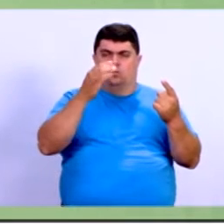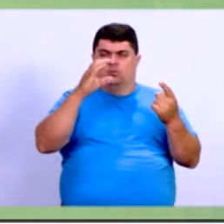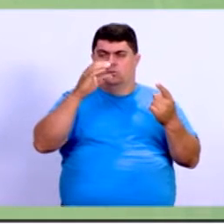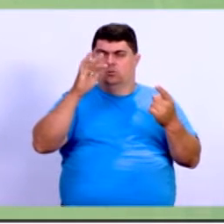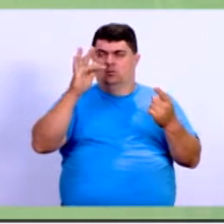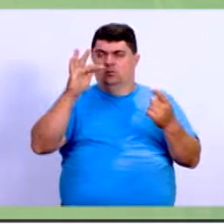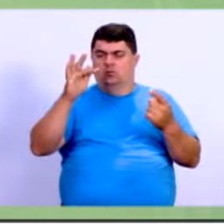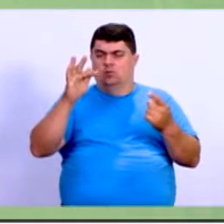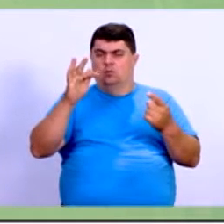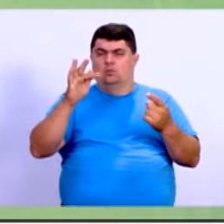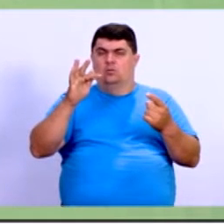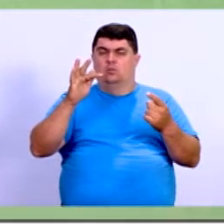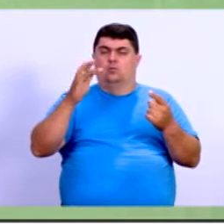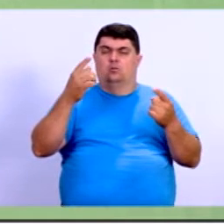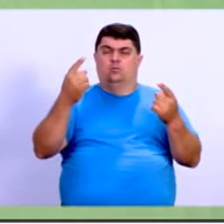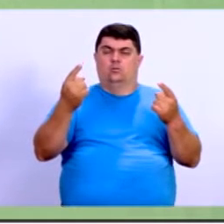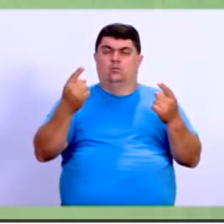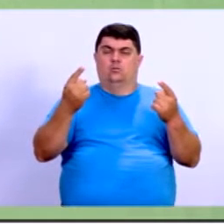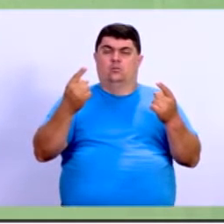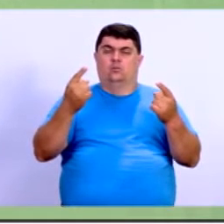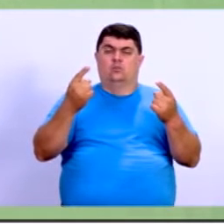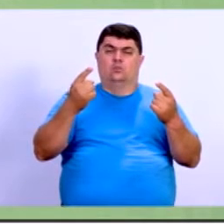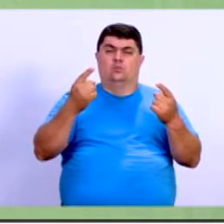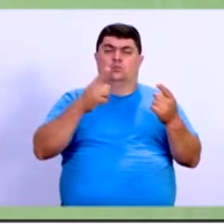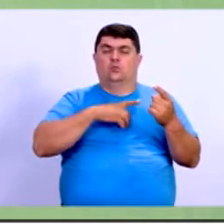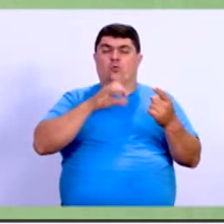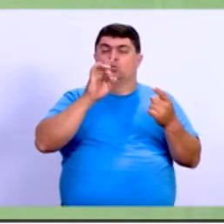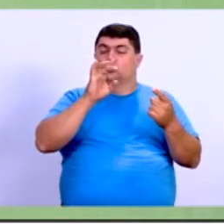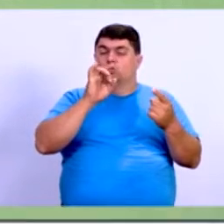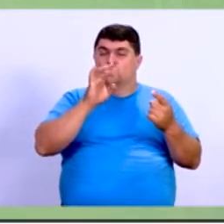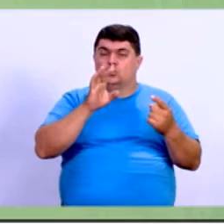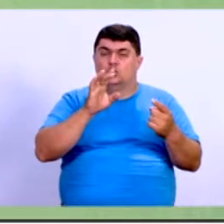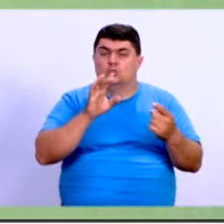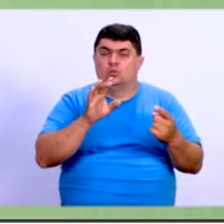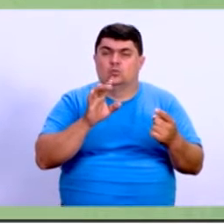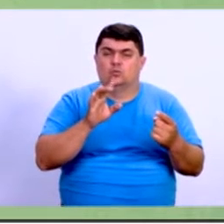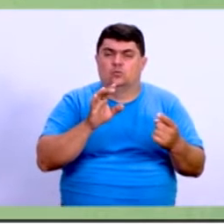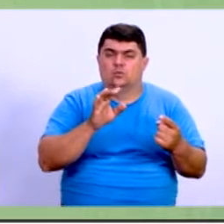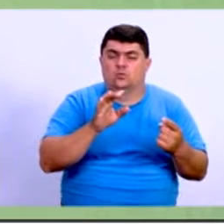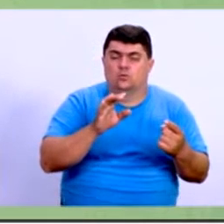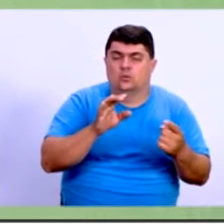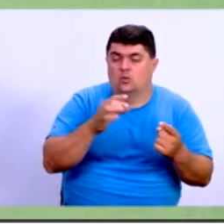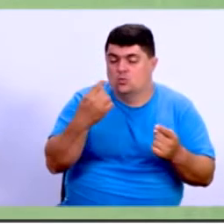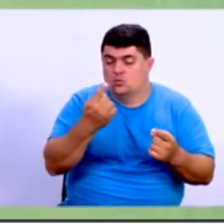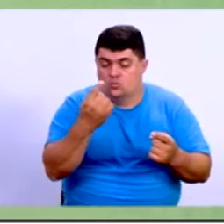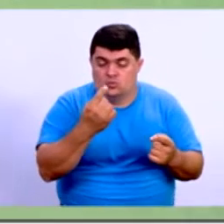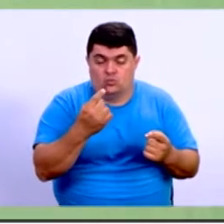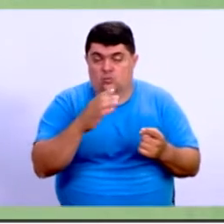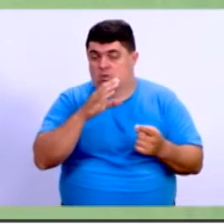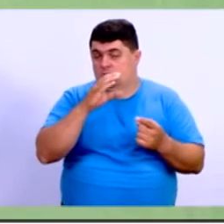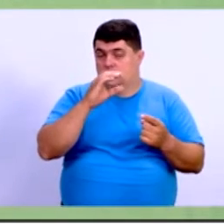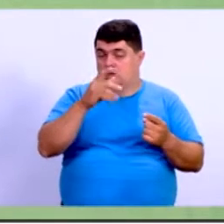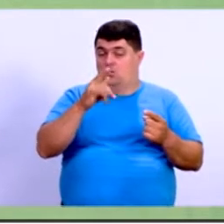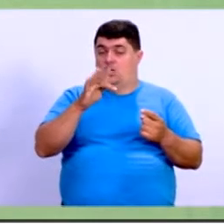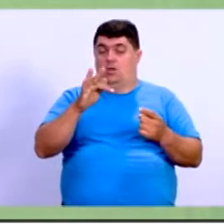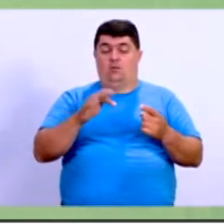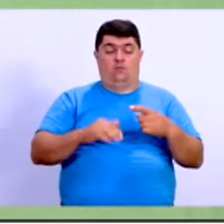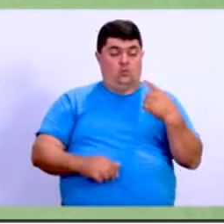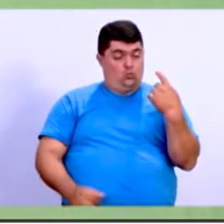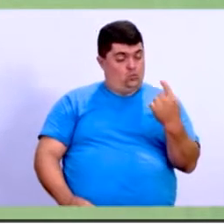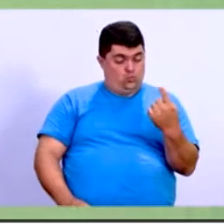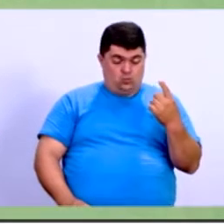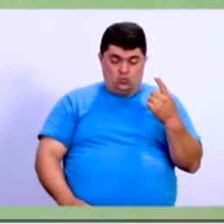certo? Um CPF só pode ser de um funcionário. Logo, eu tenho